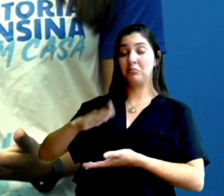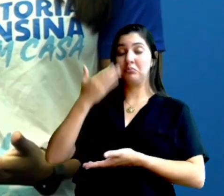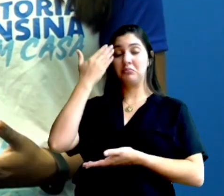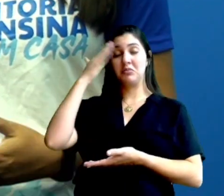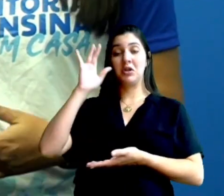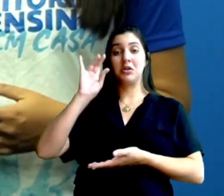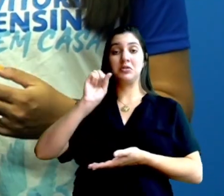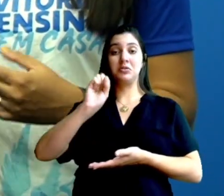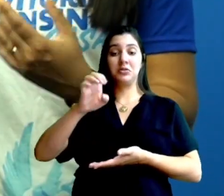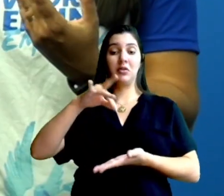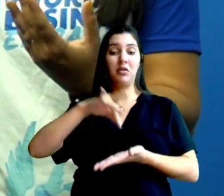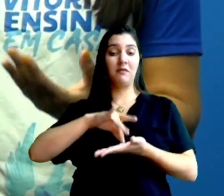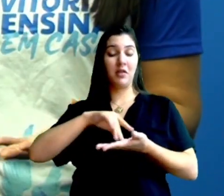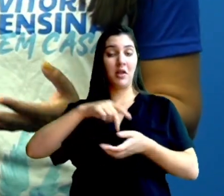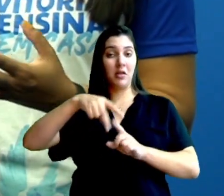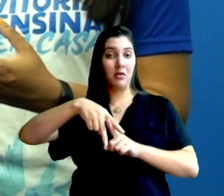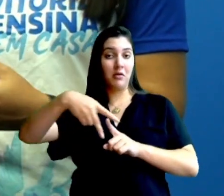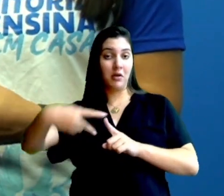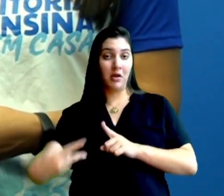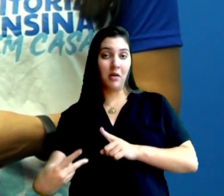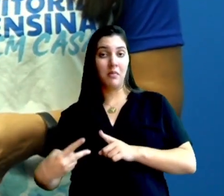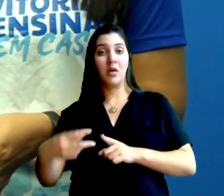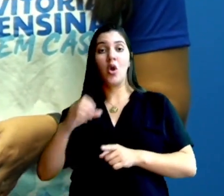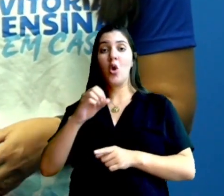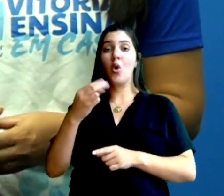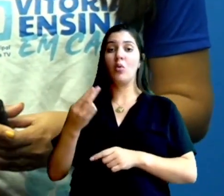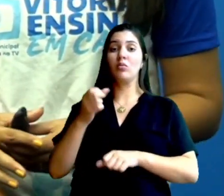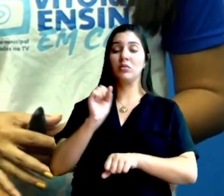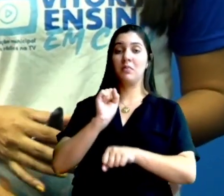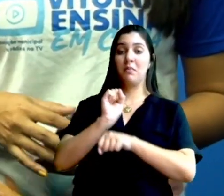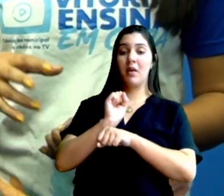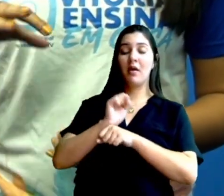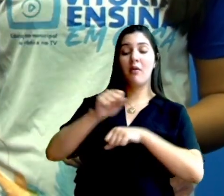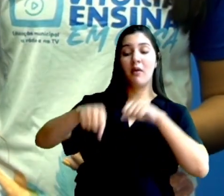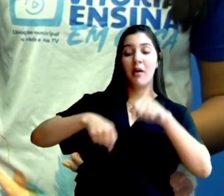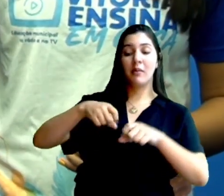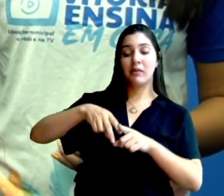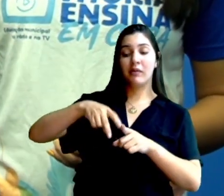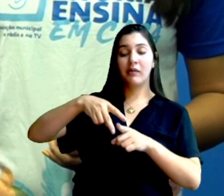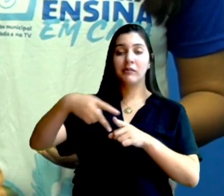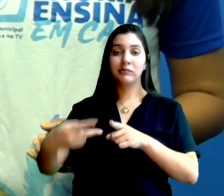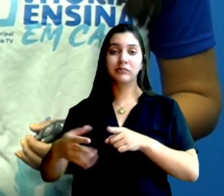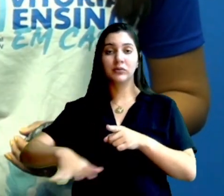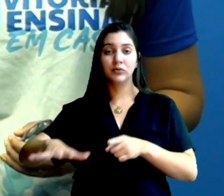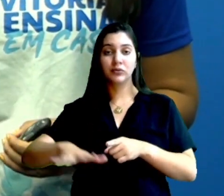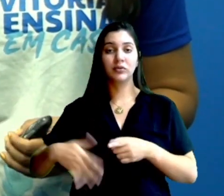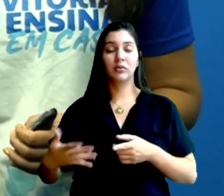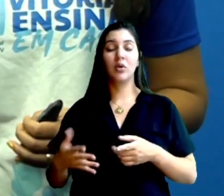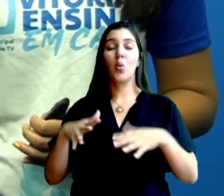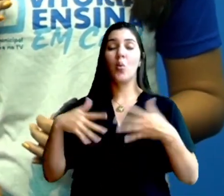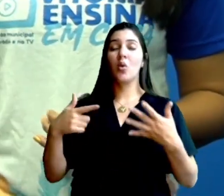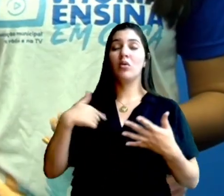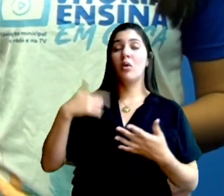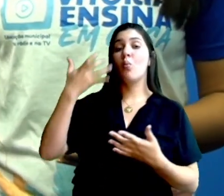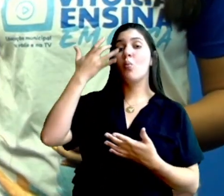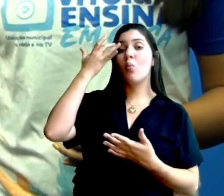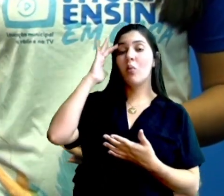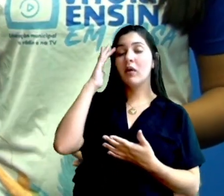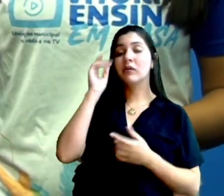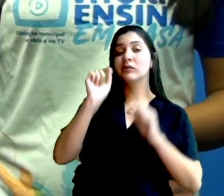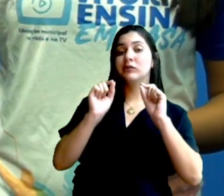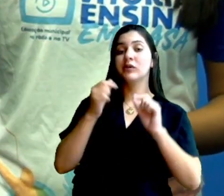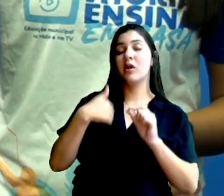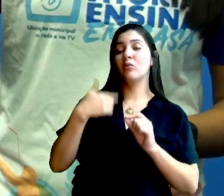ele caiu ou se ele parou e botou a bicicleta no chão. Então, quando eu suponho uma coisa que eu não